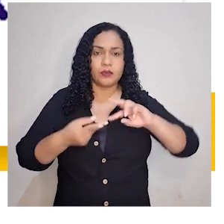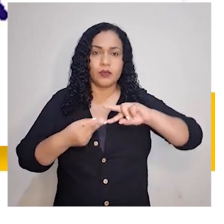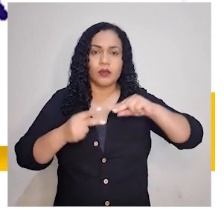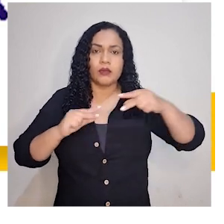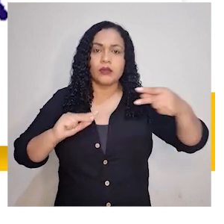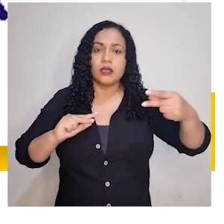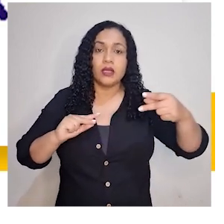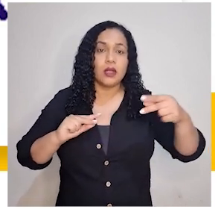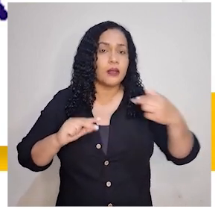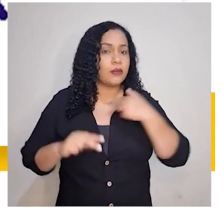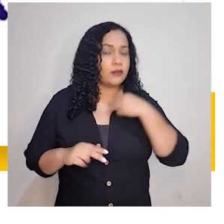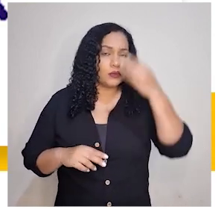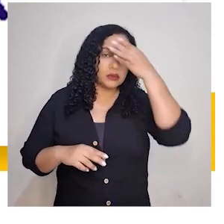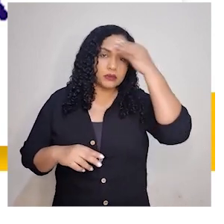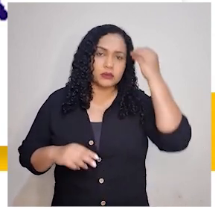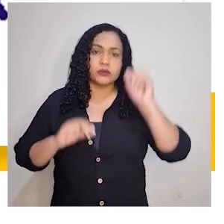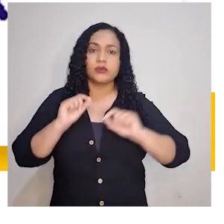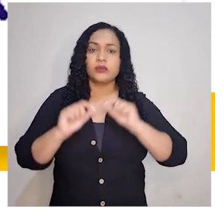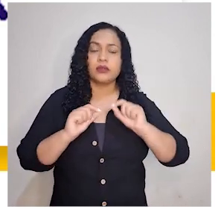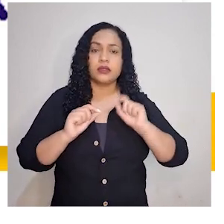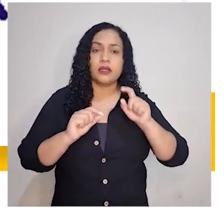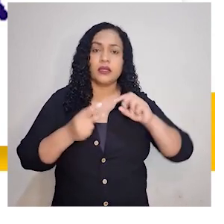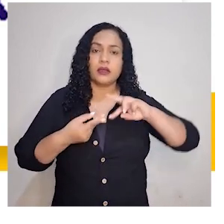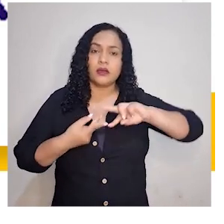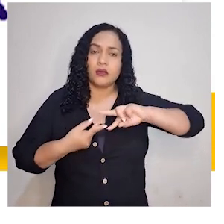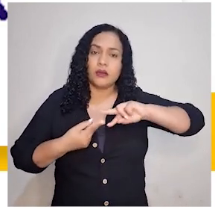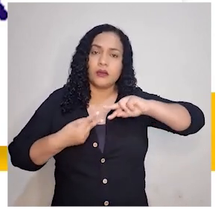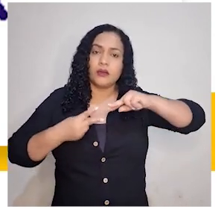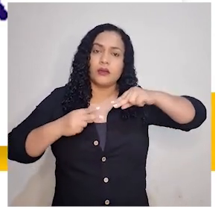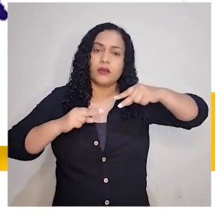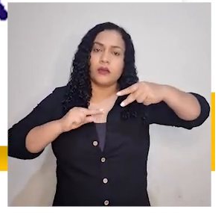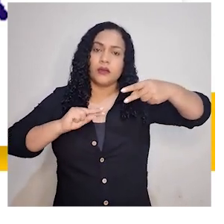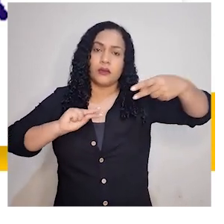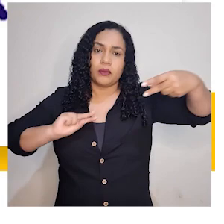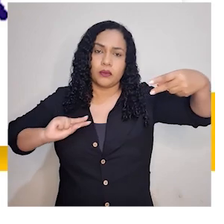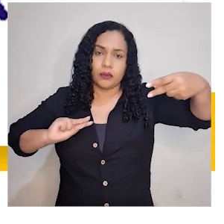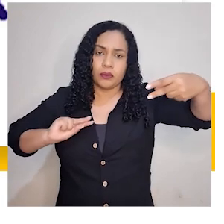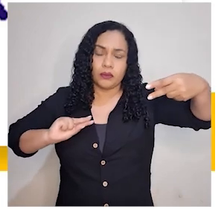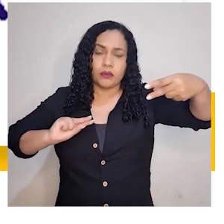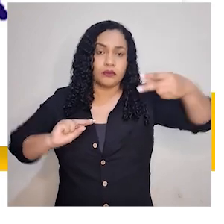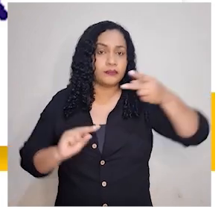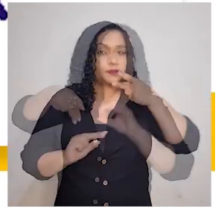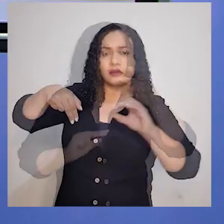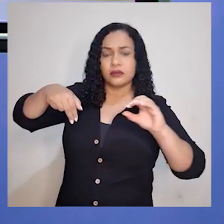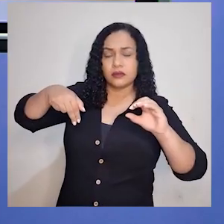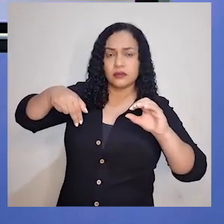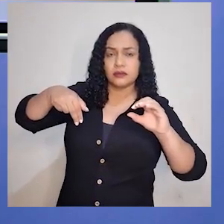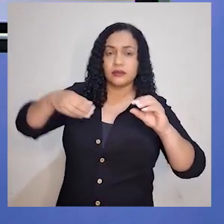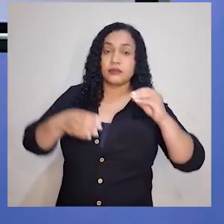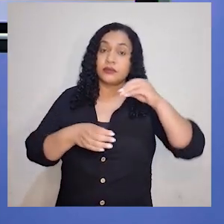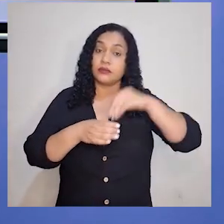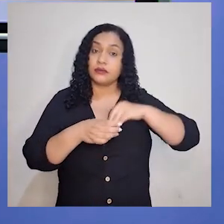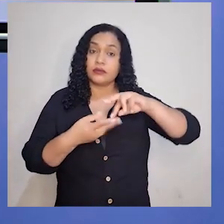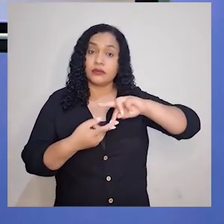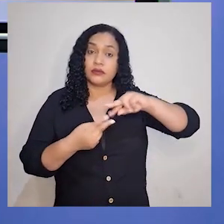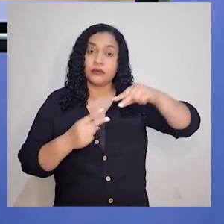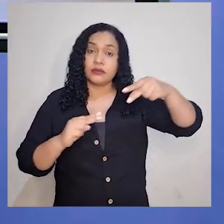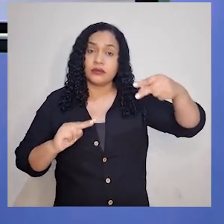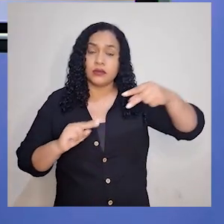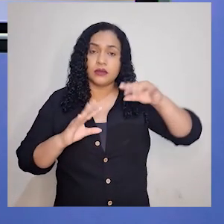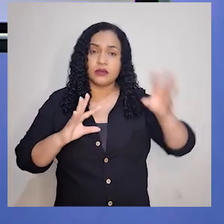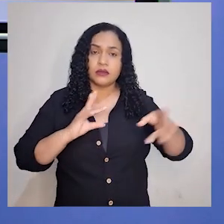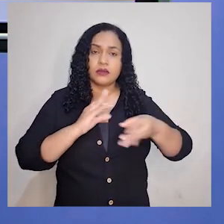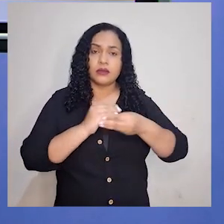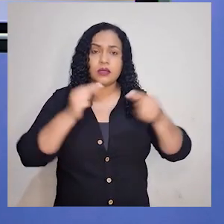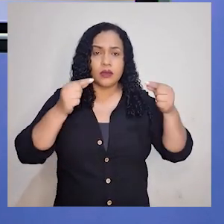base. Esse DNA, portanto, não esqueçam disso, é uma fita dupla em espiral. As bases nitrogenadas no